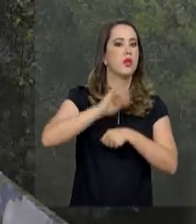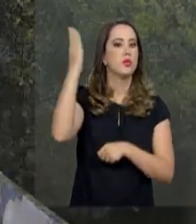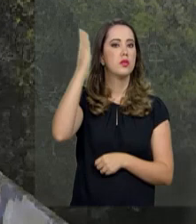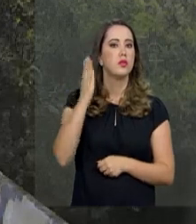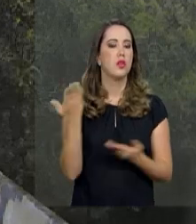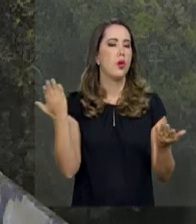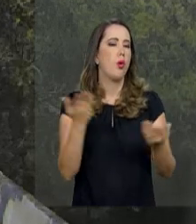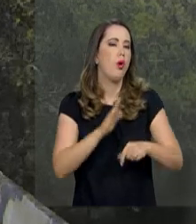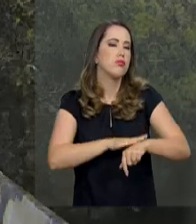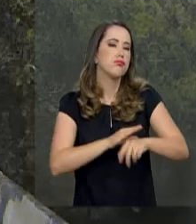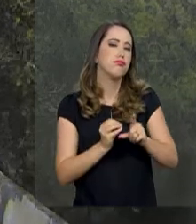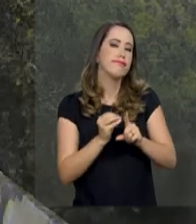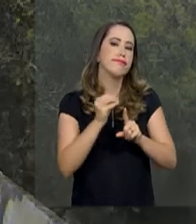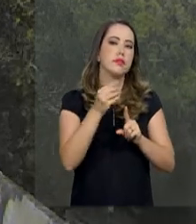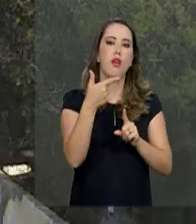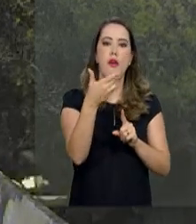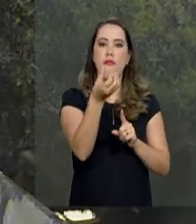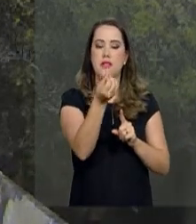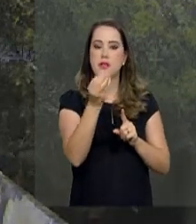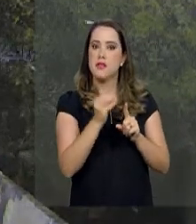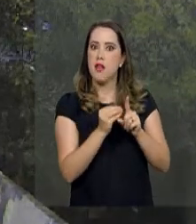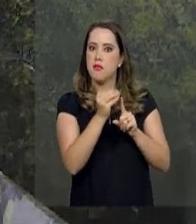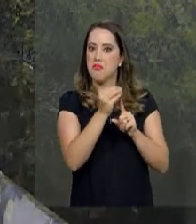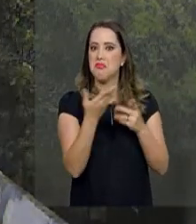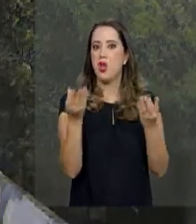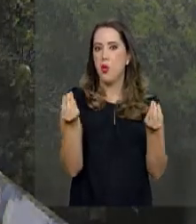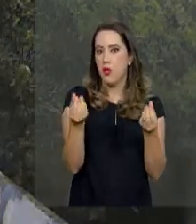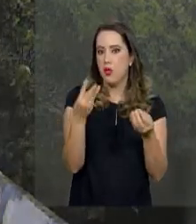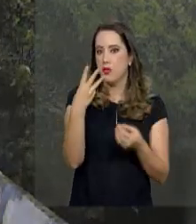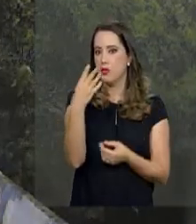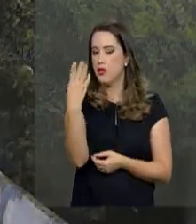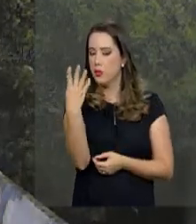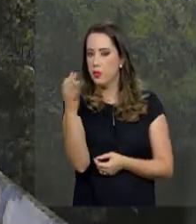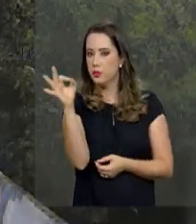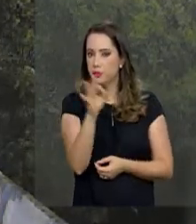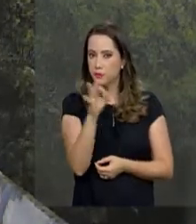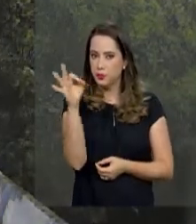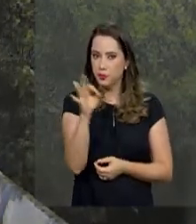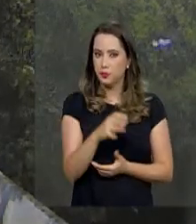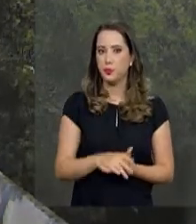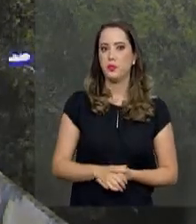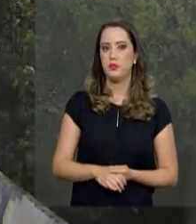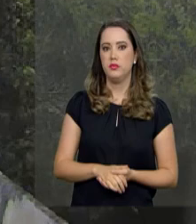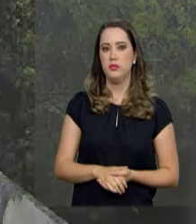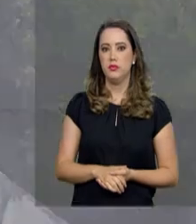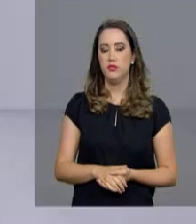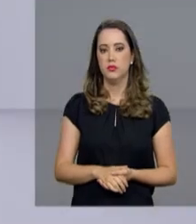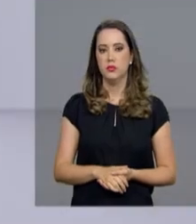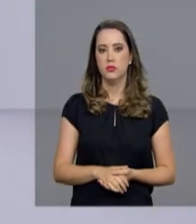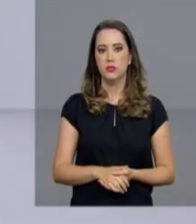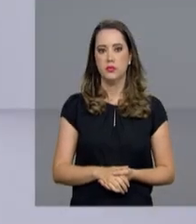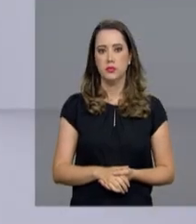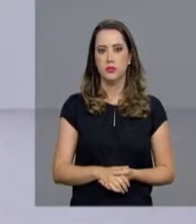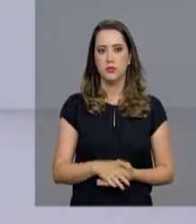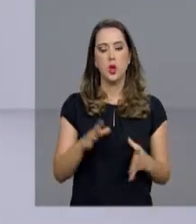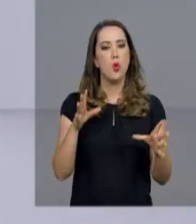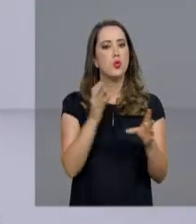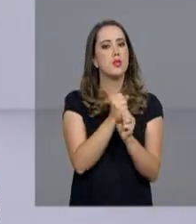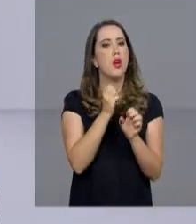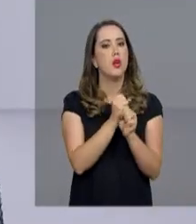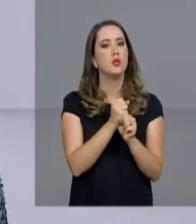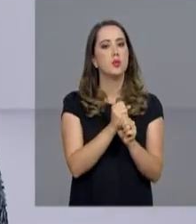Neste momento, a temperatura está em 26 graus e a umidade em 34%. Um